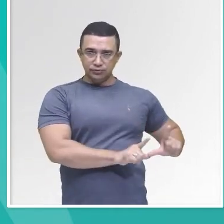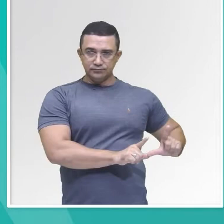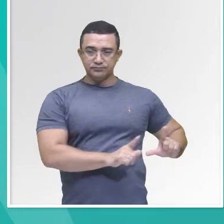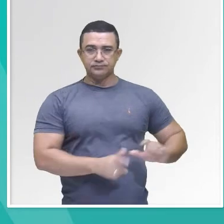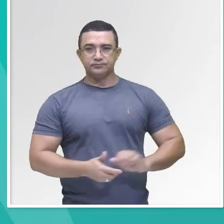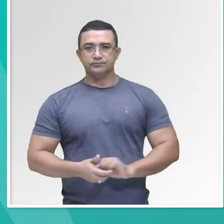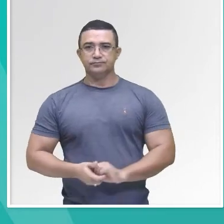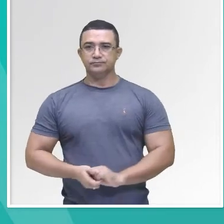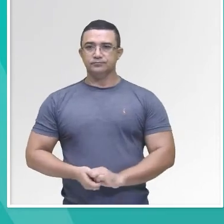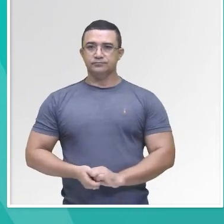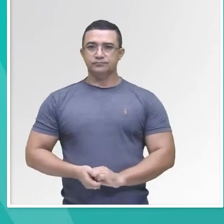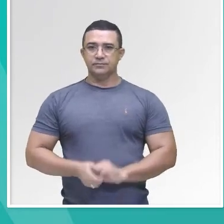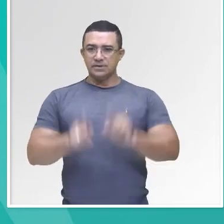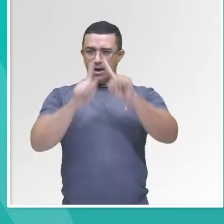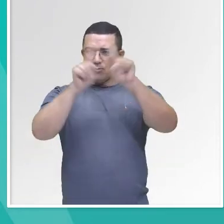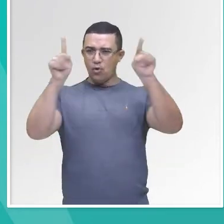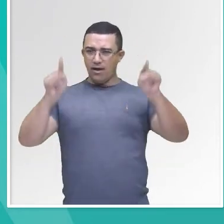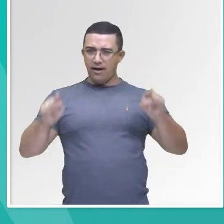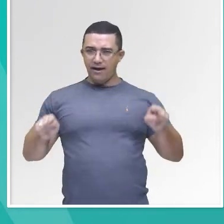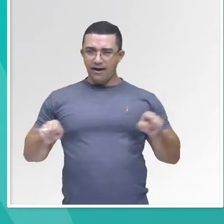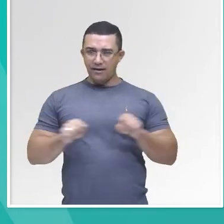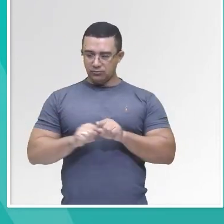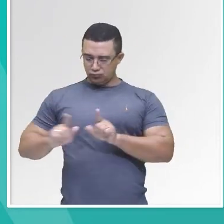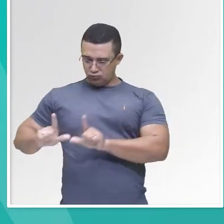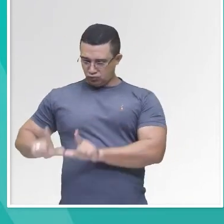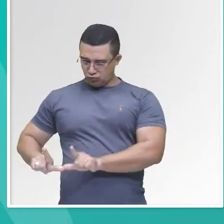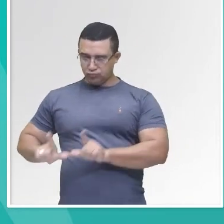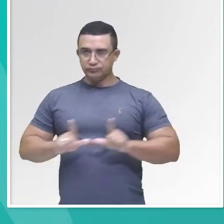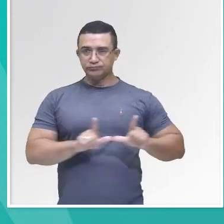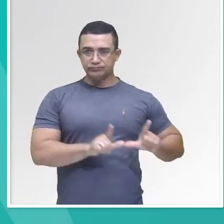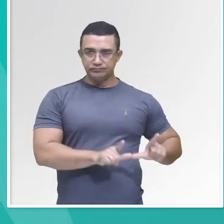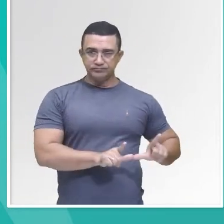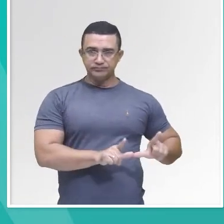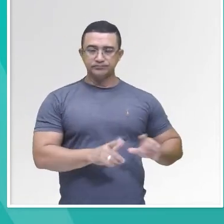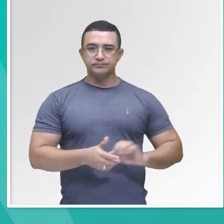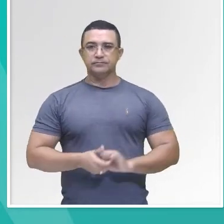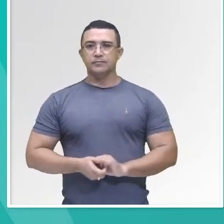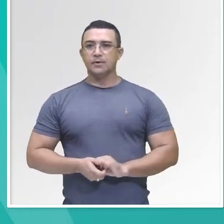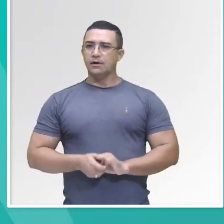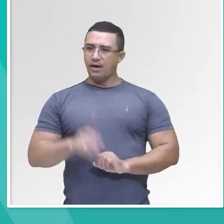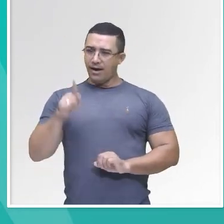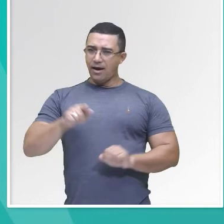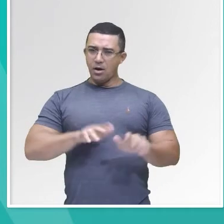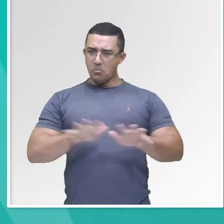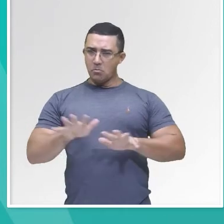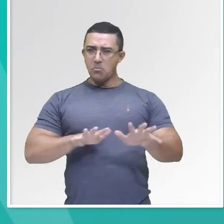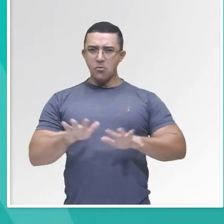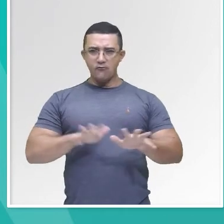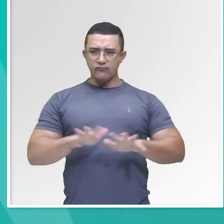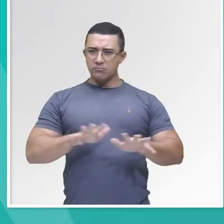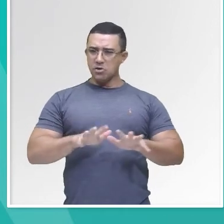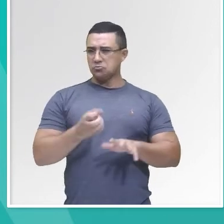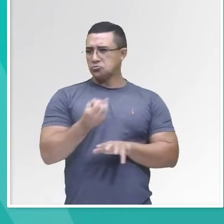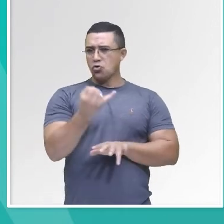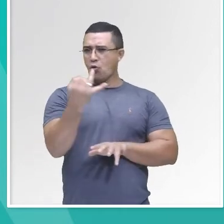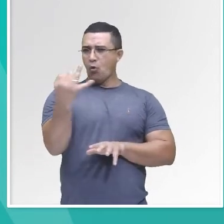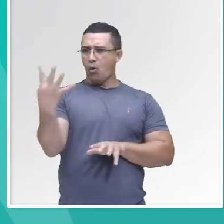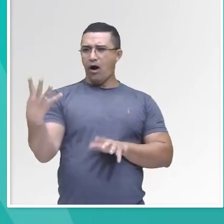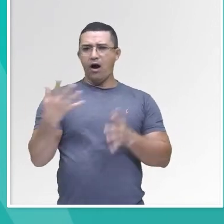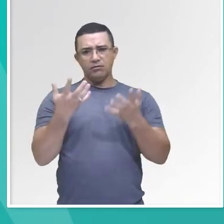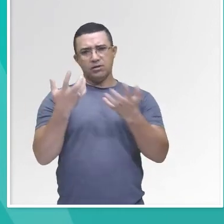do tabuleiro, uma de um lado e uma do outro. Elas movimentam-se quantas casas quiser,